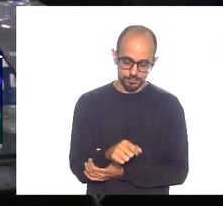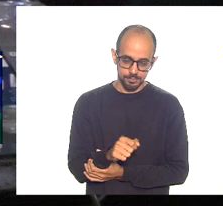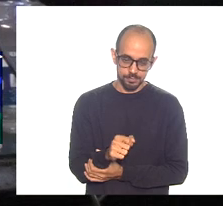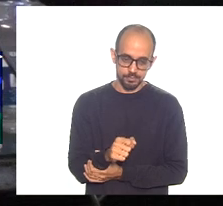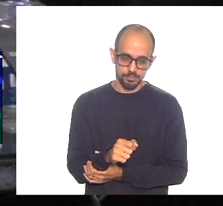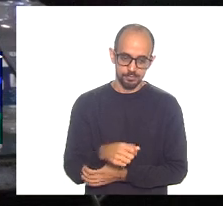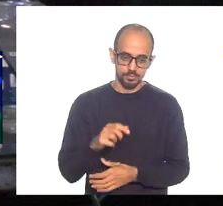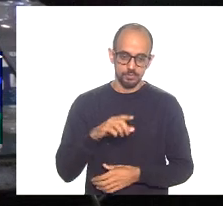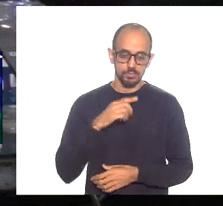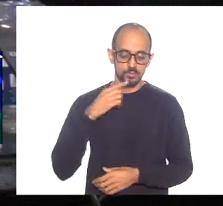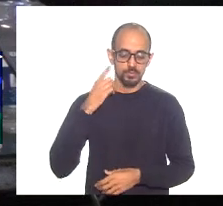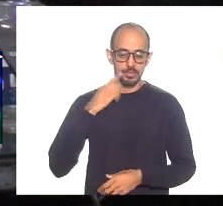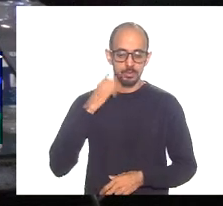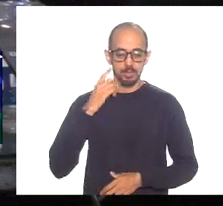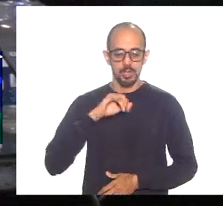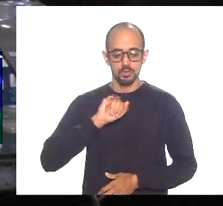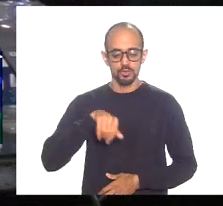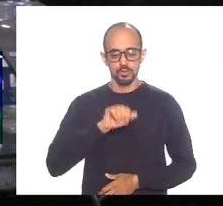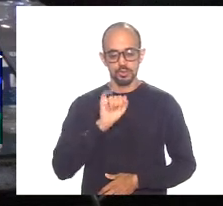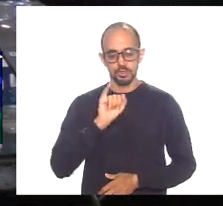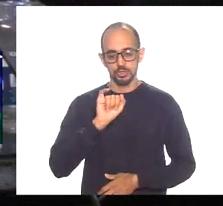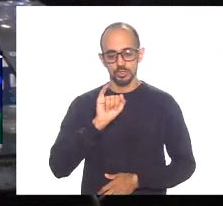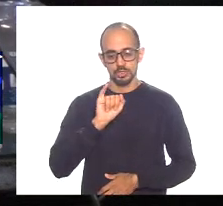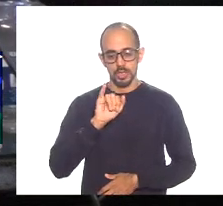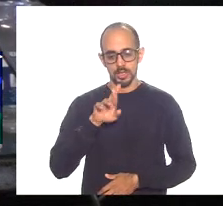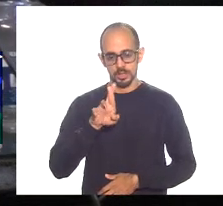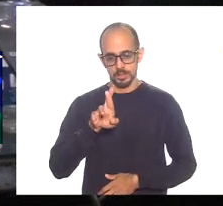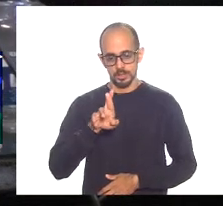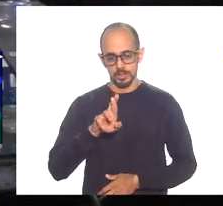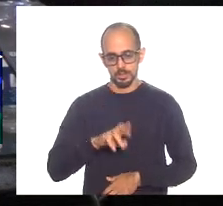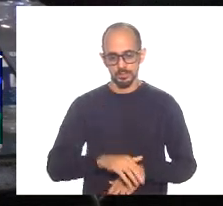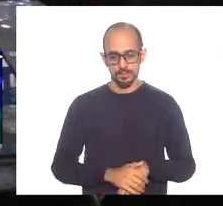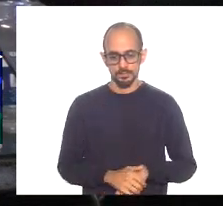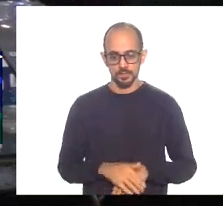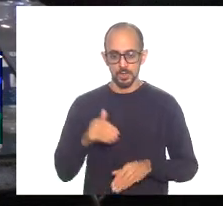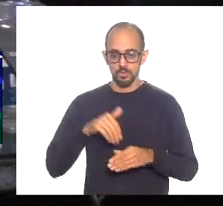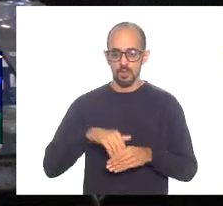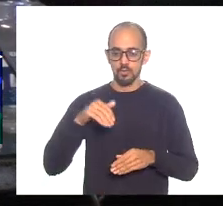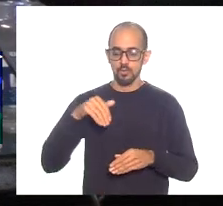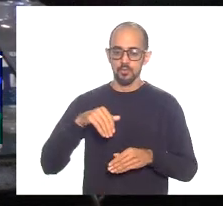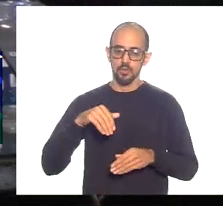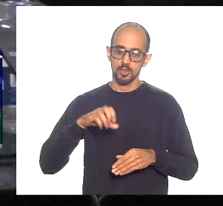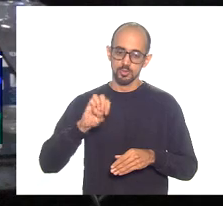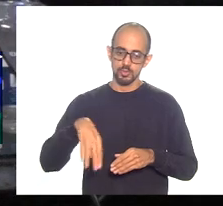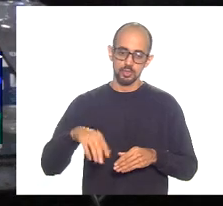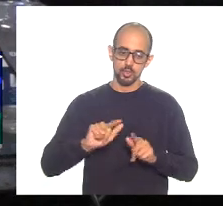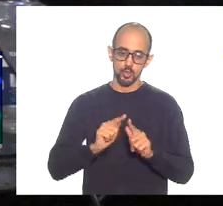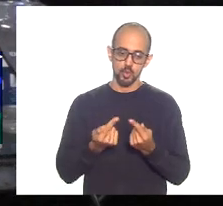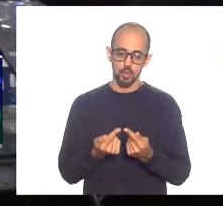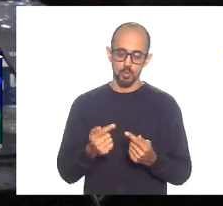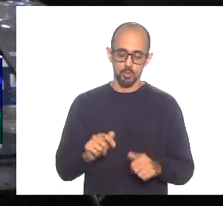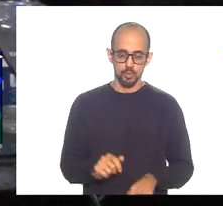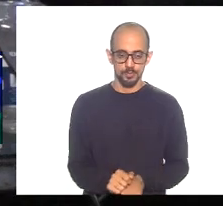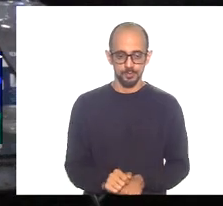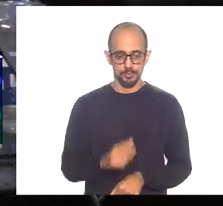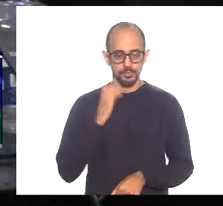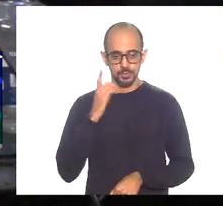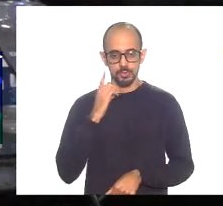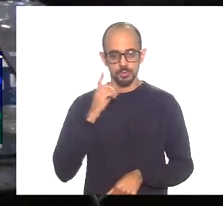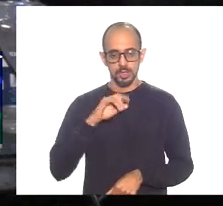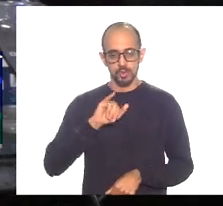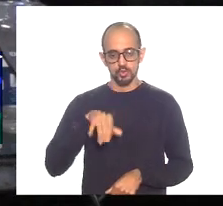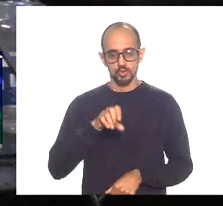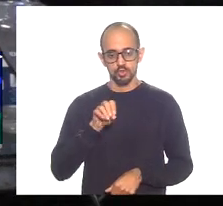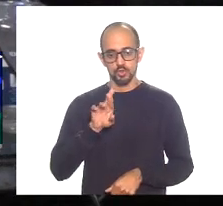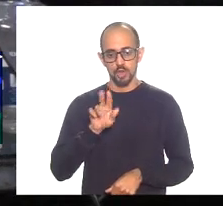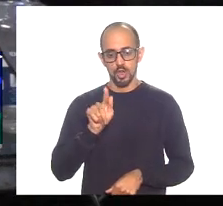Deputado Jair Bittencourt um é favorável no grupo deputado Jorge Felipe Neto